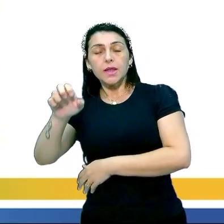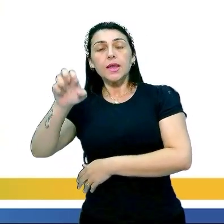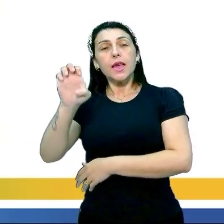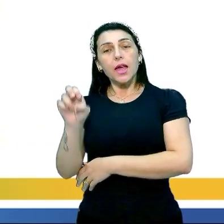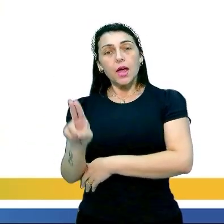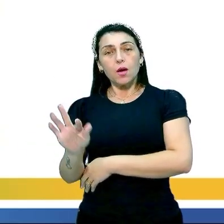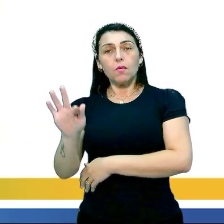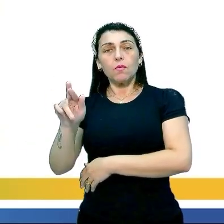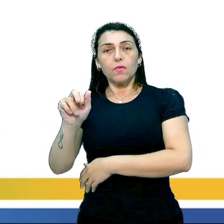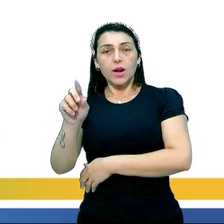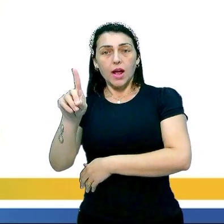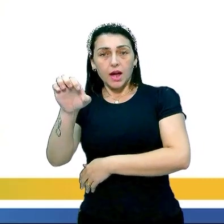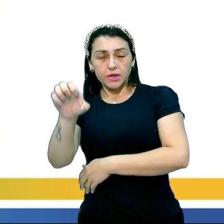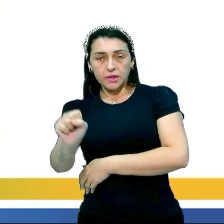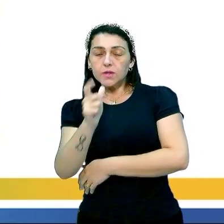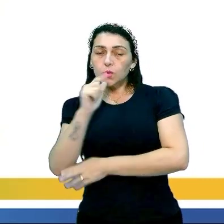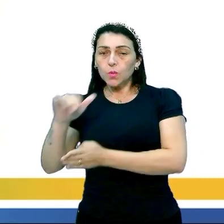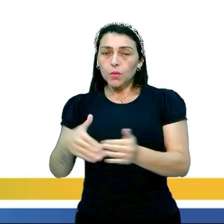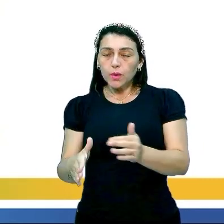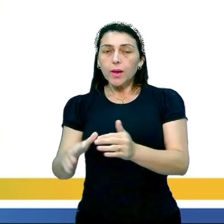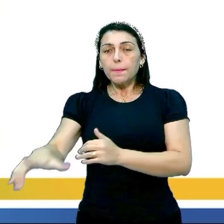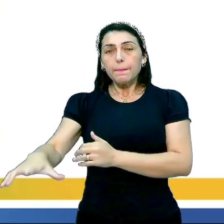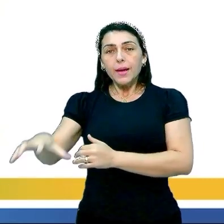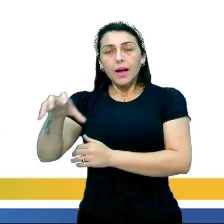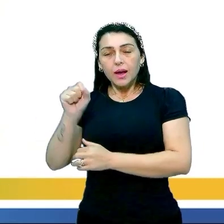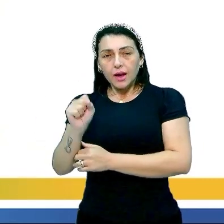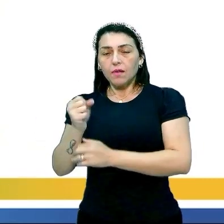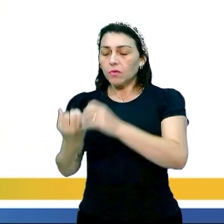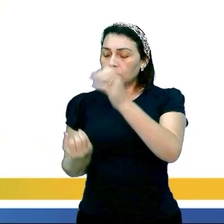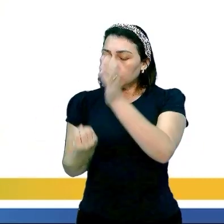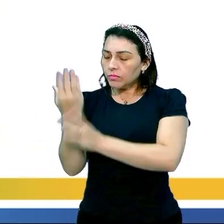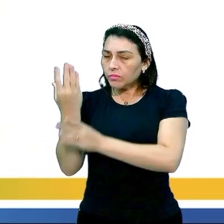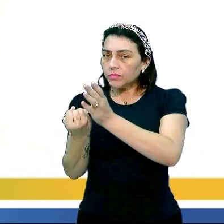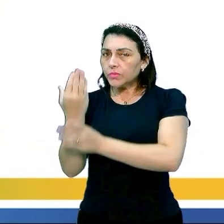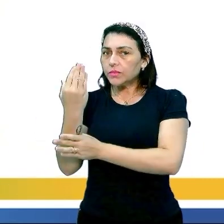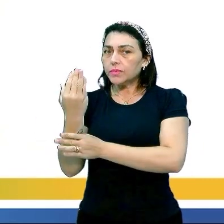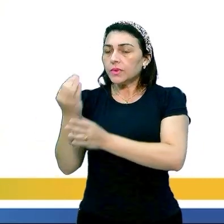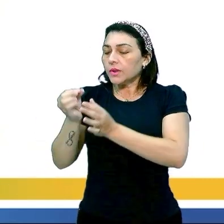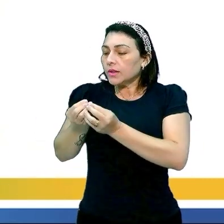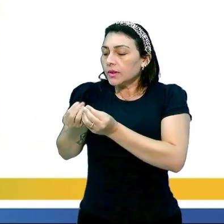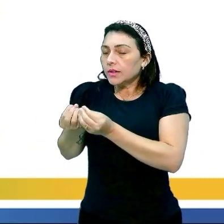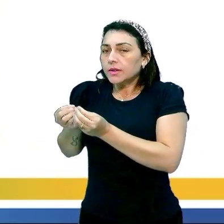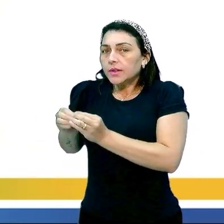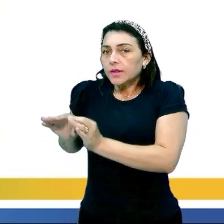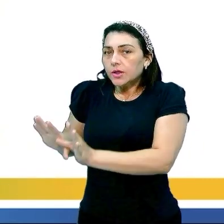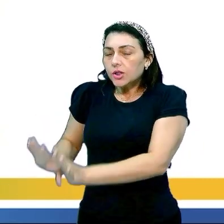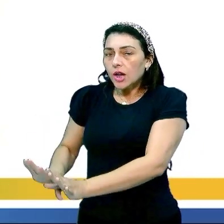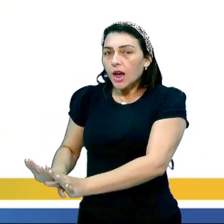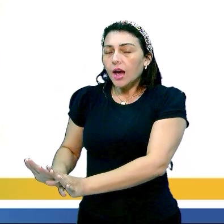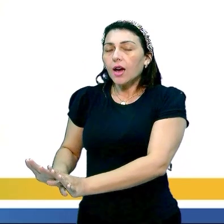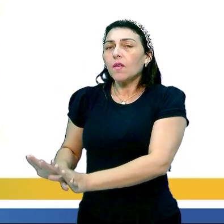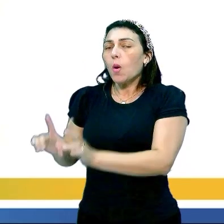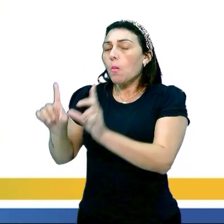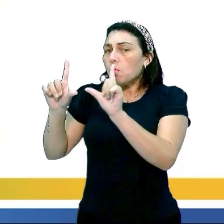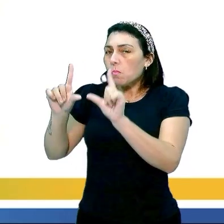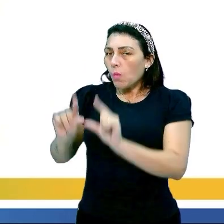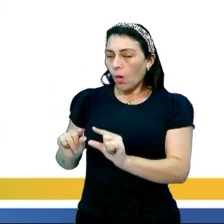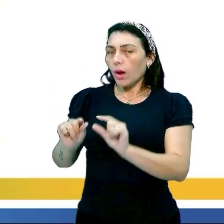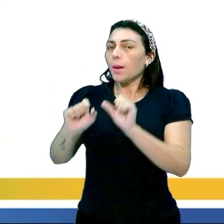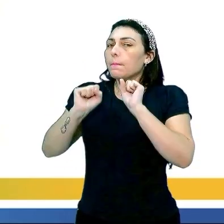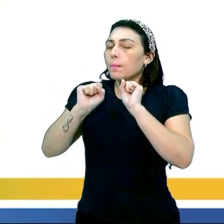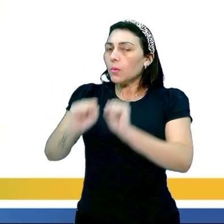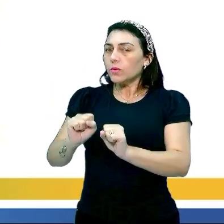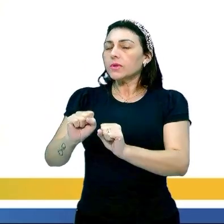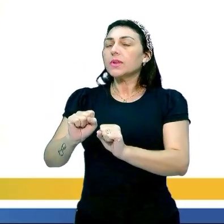Eufrates, e pegavam dos camponeses o excedente da produção. Quer dizer, deixava para o camponês o mínimo necessário para que